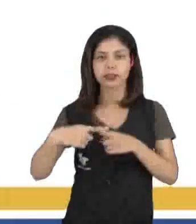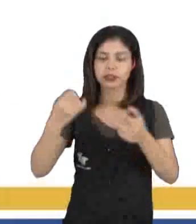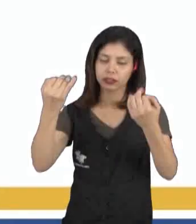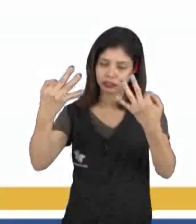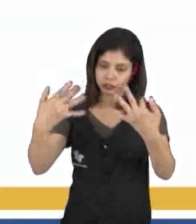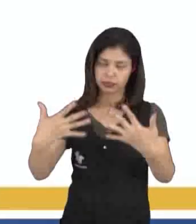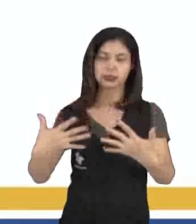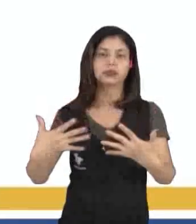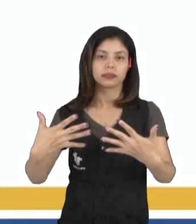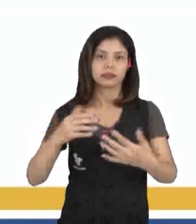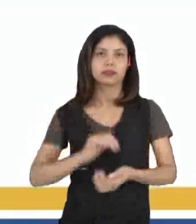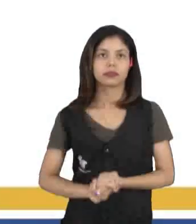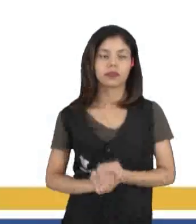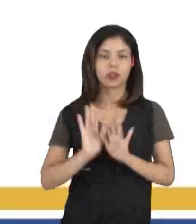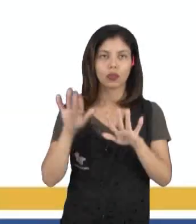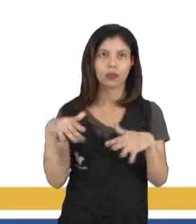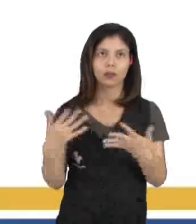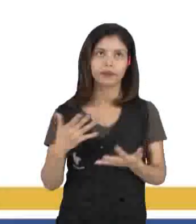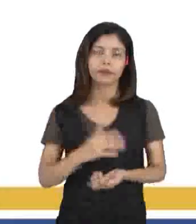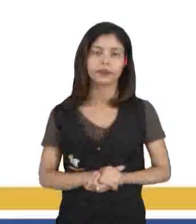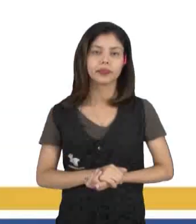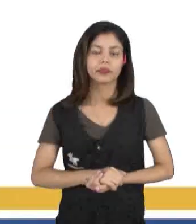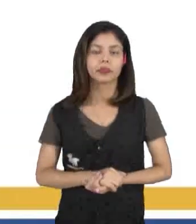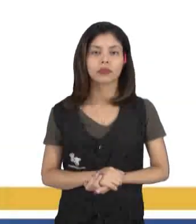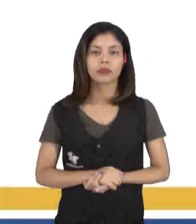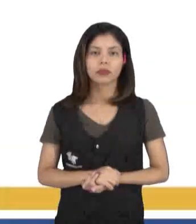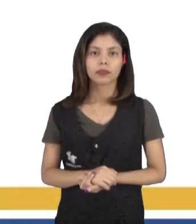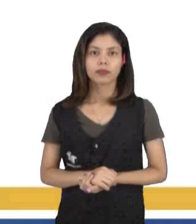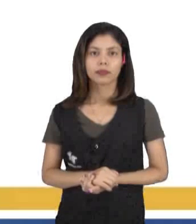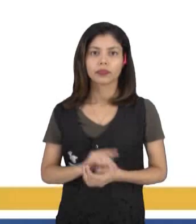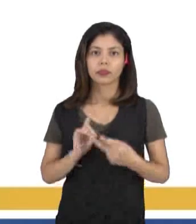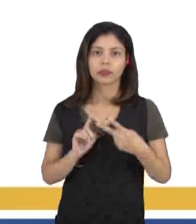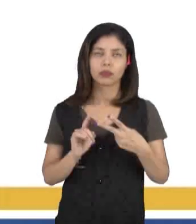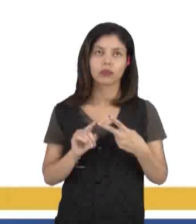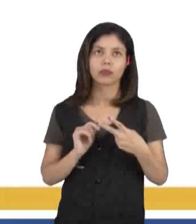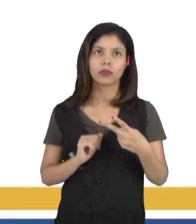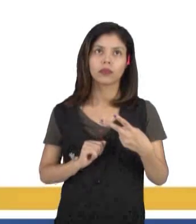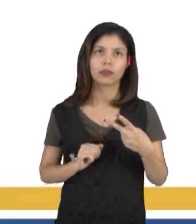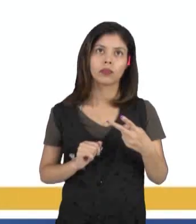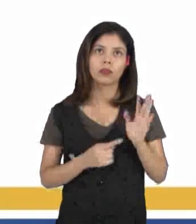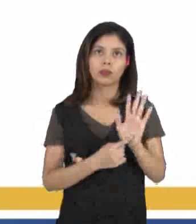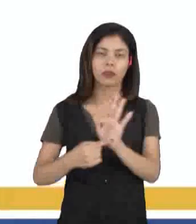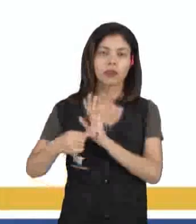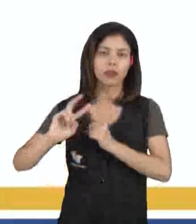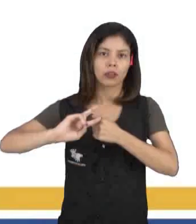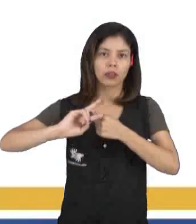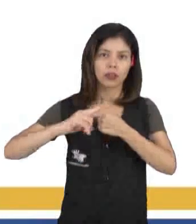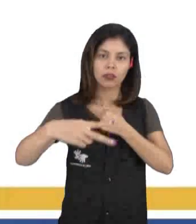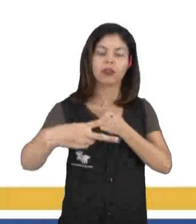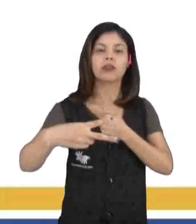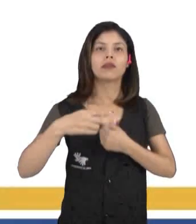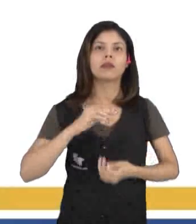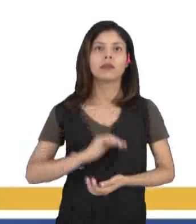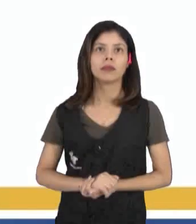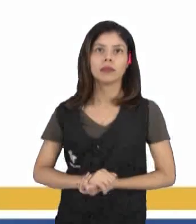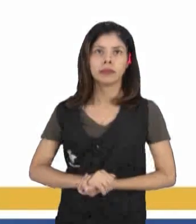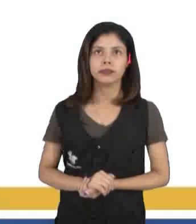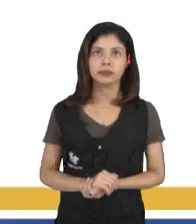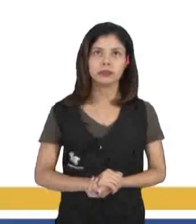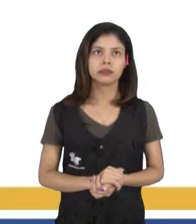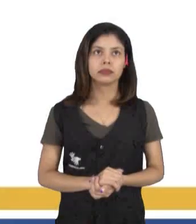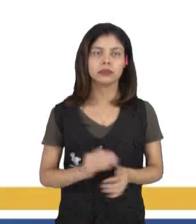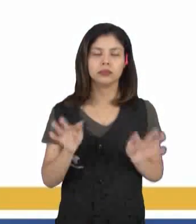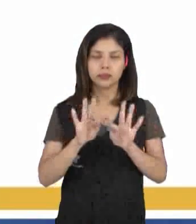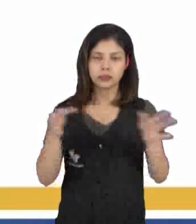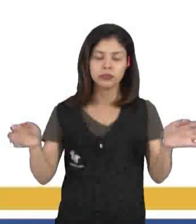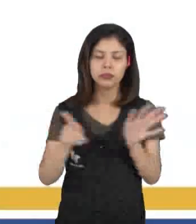foi alagada. Aí o motivo dela ali, tá certo? E as consecutivas, elas indicam que uma consequência